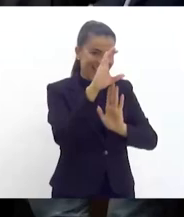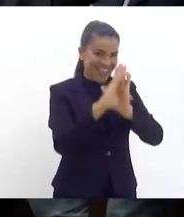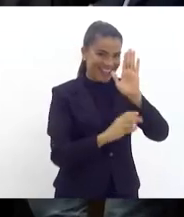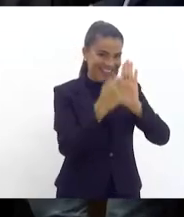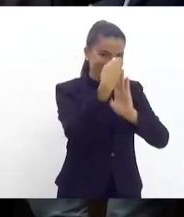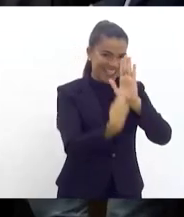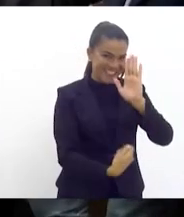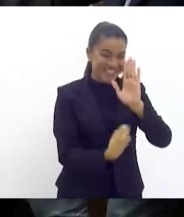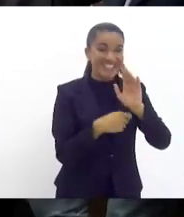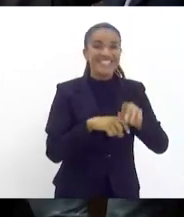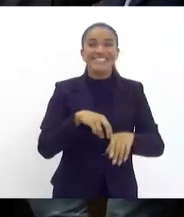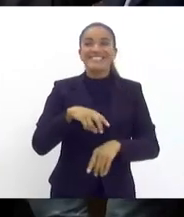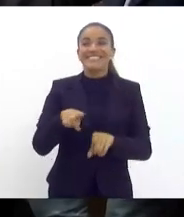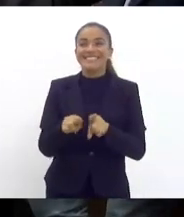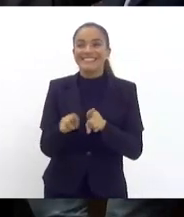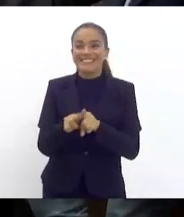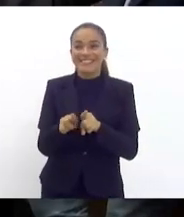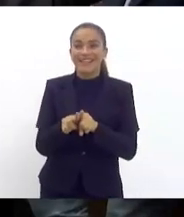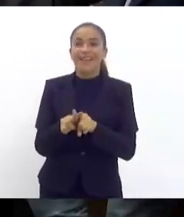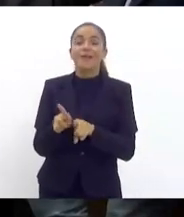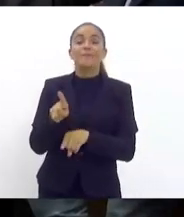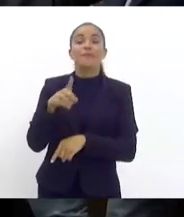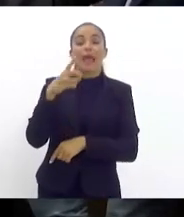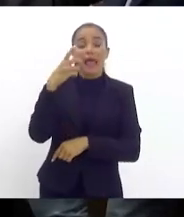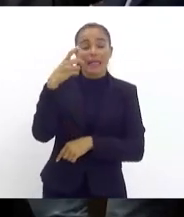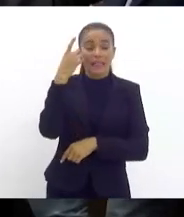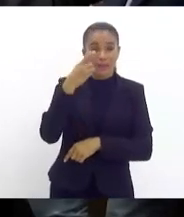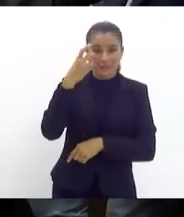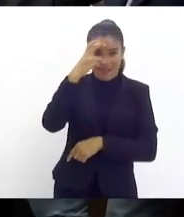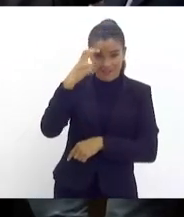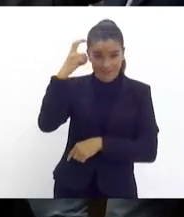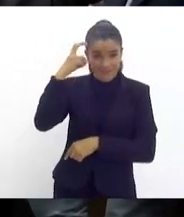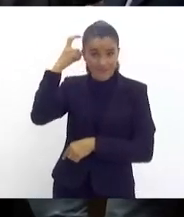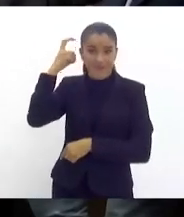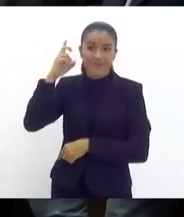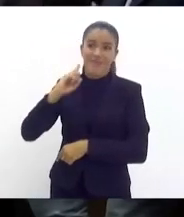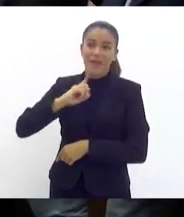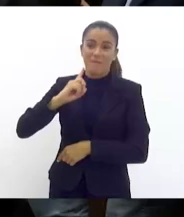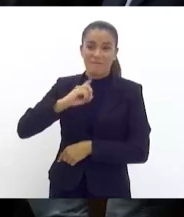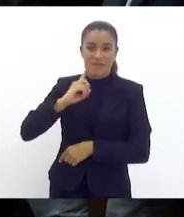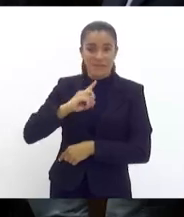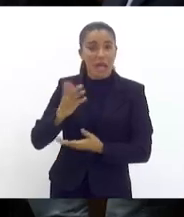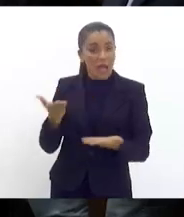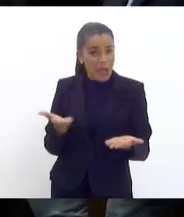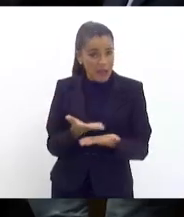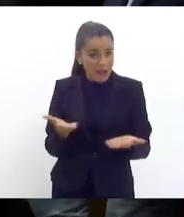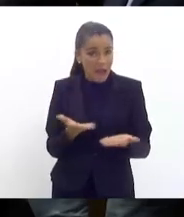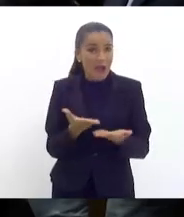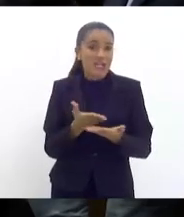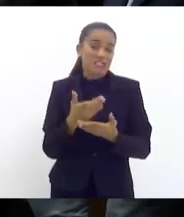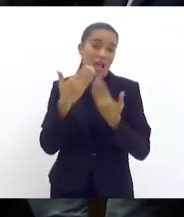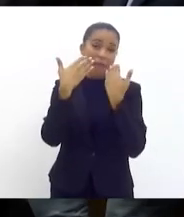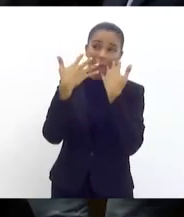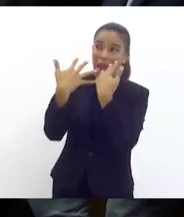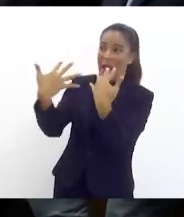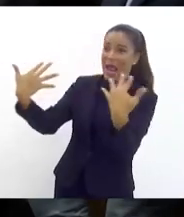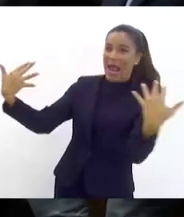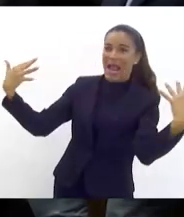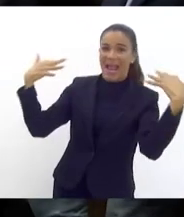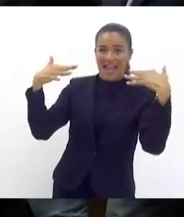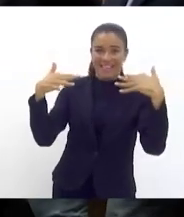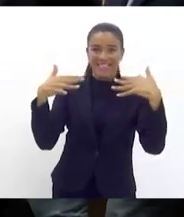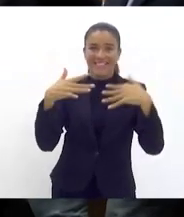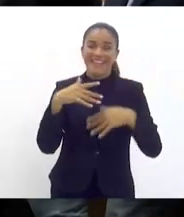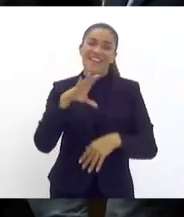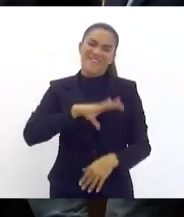que a partir da figura da deputada Verônica flamenguista, está reconhecido no estado do Rio de Janeiro que o Vasco da